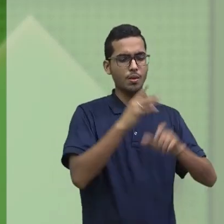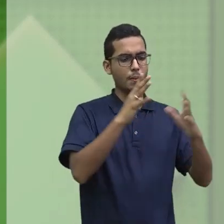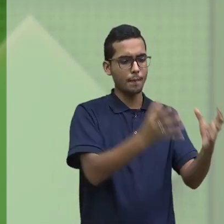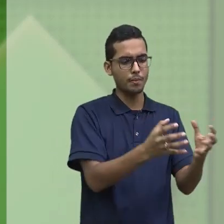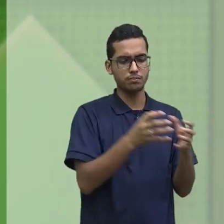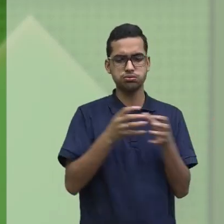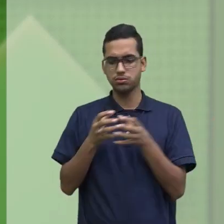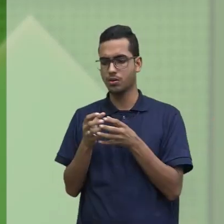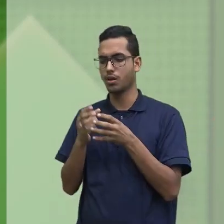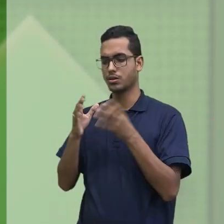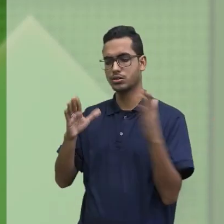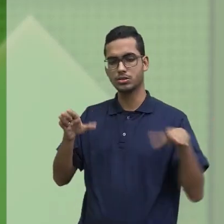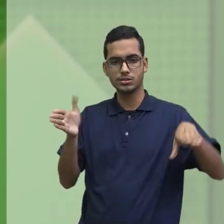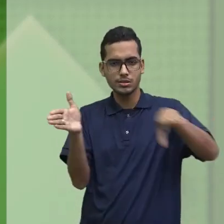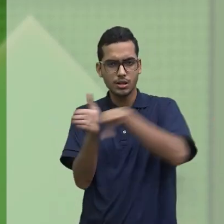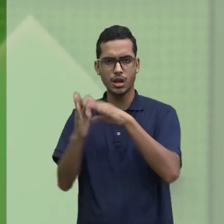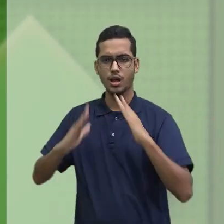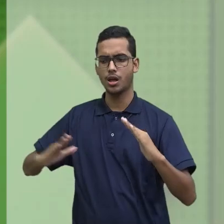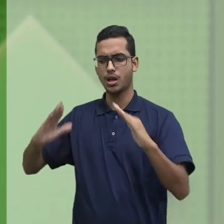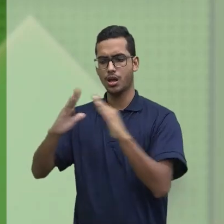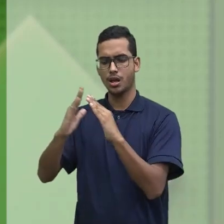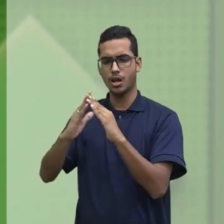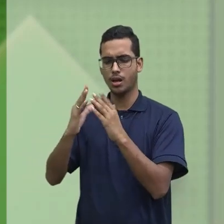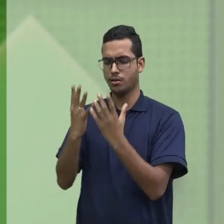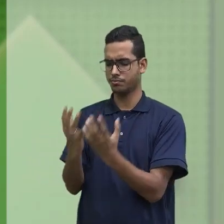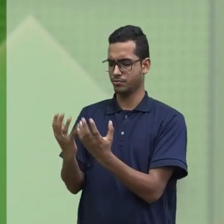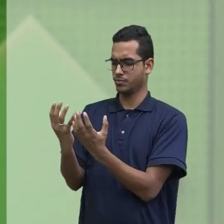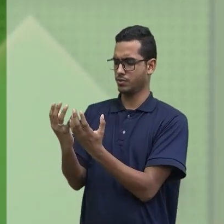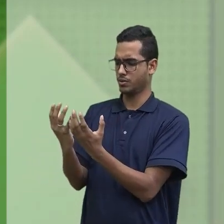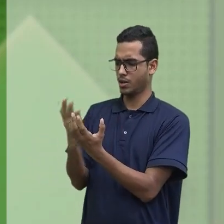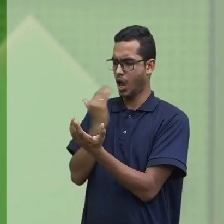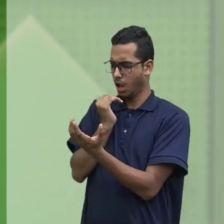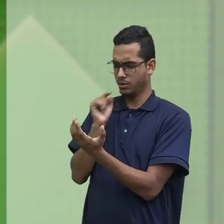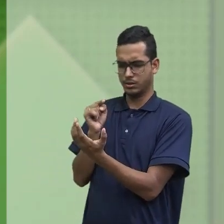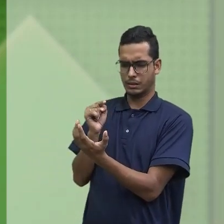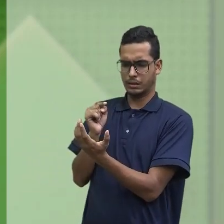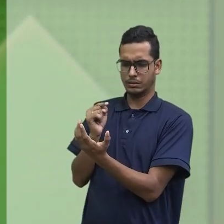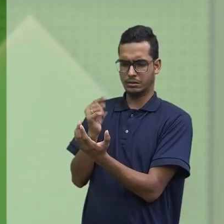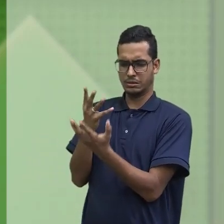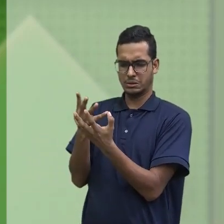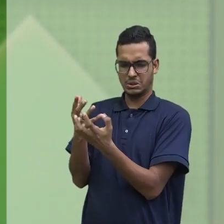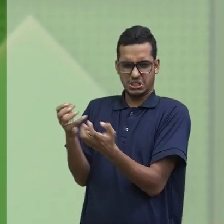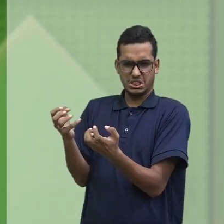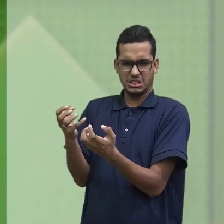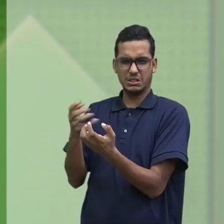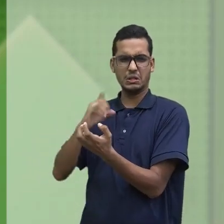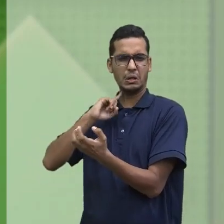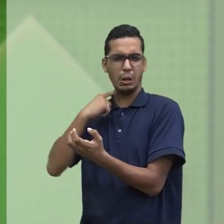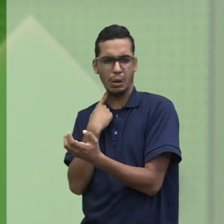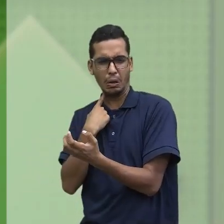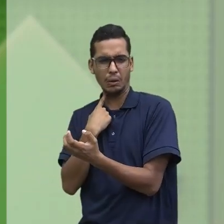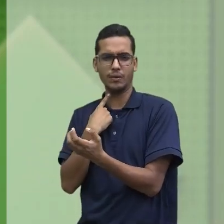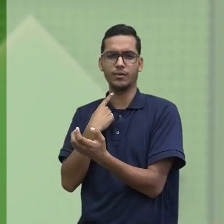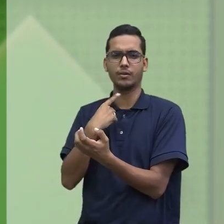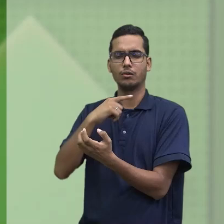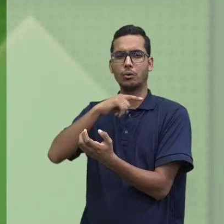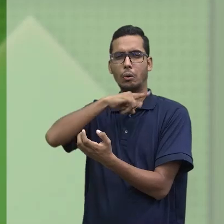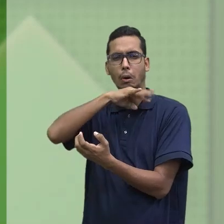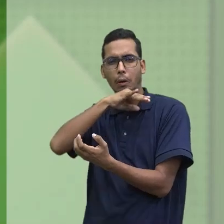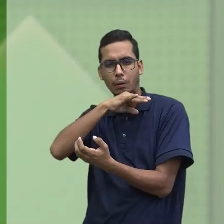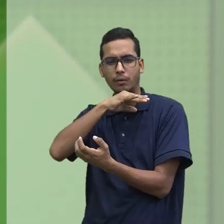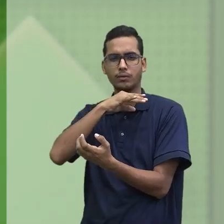consumir, e aí quando se vê, né, esse produto está estragado, ele está contaminado, né, e algumas vezes a gente